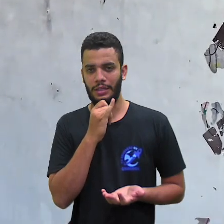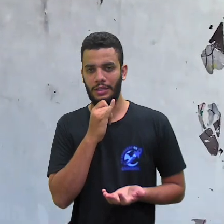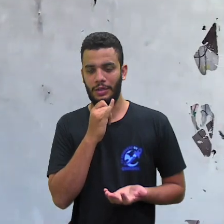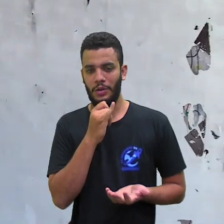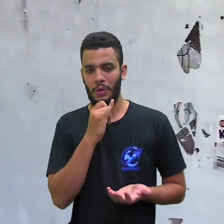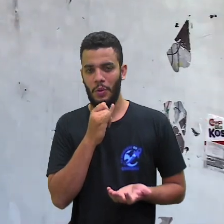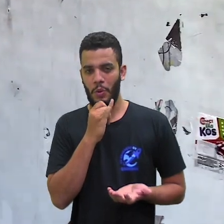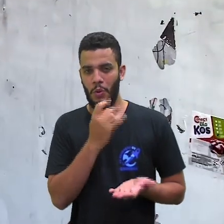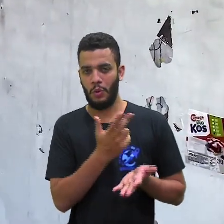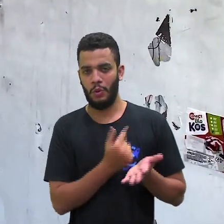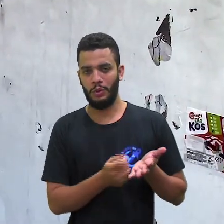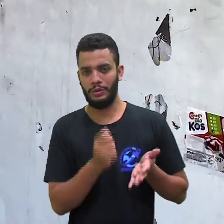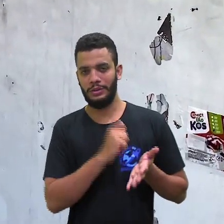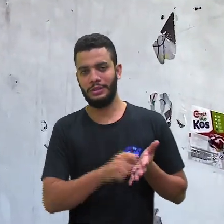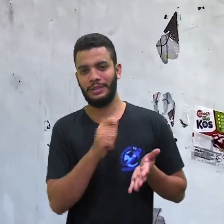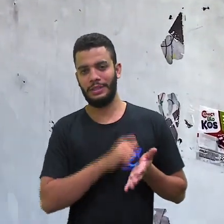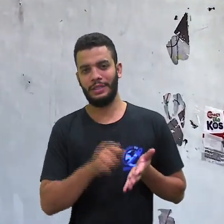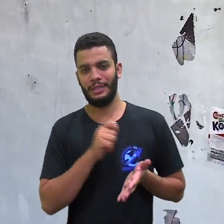Ru.